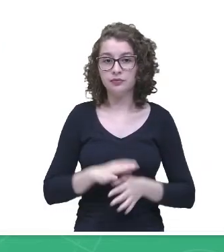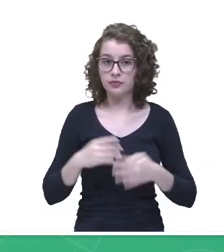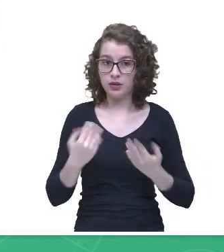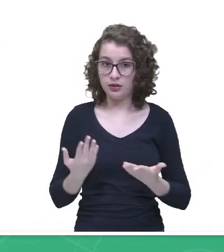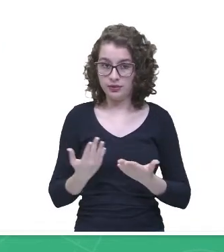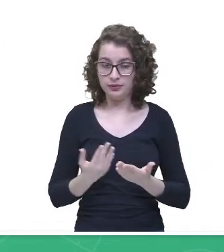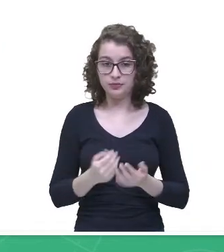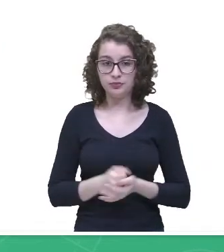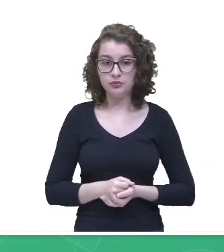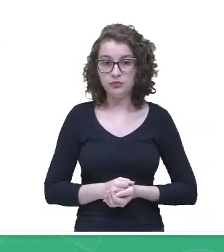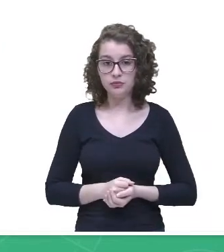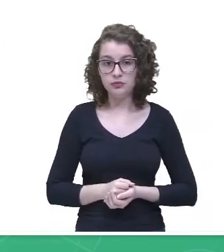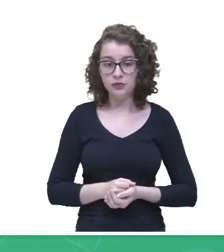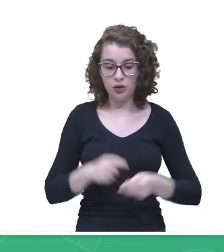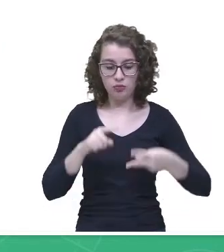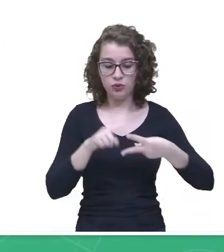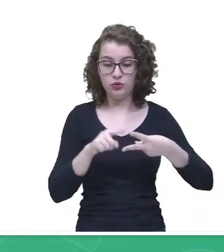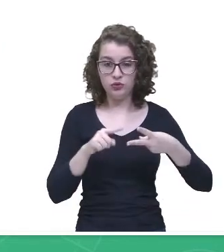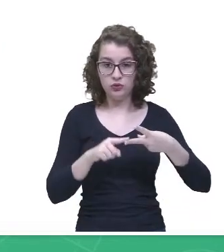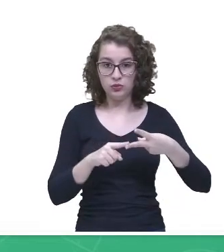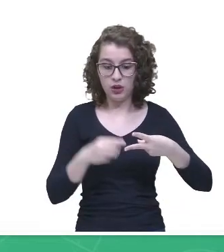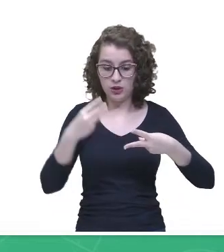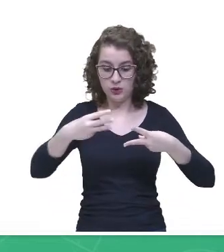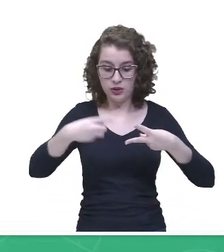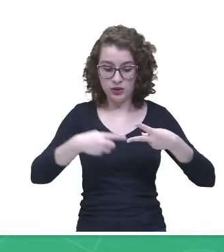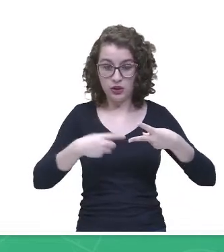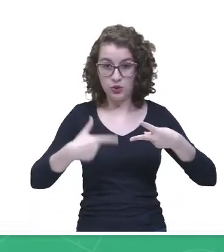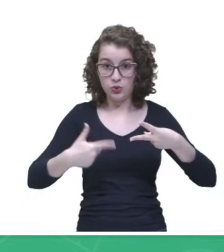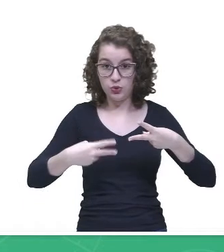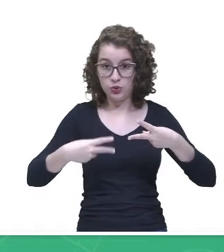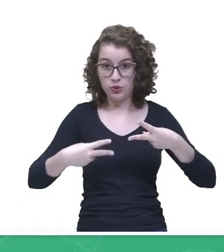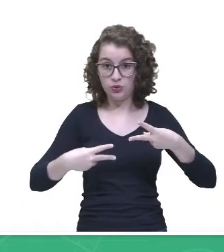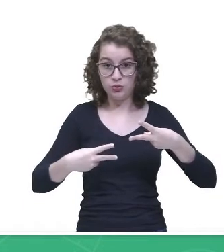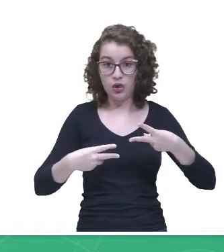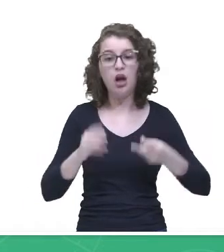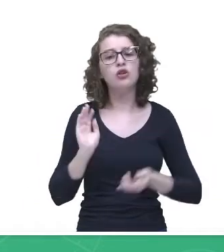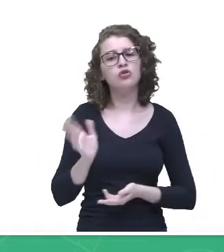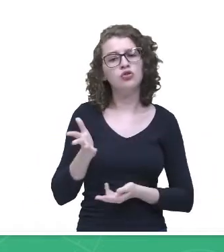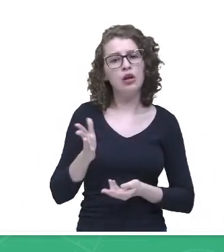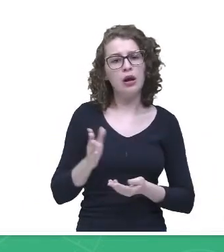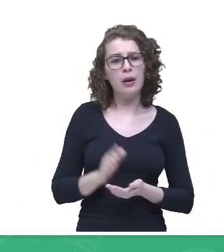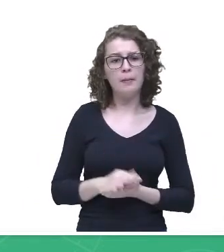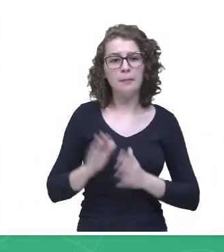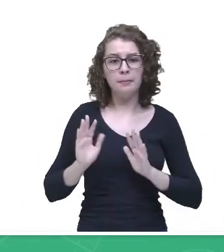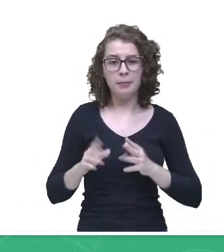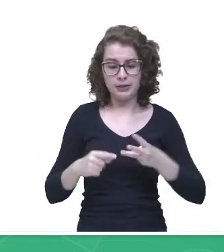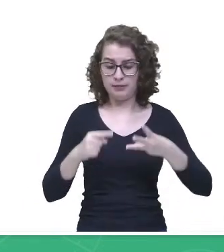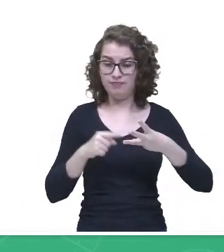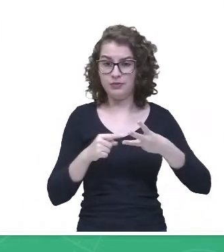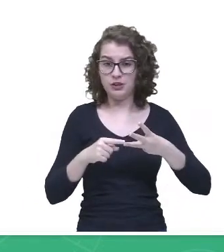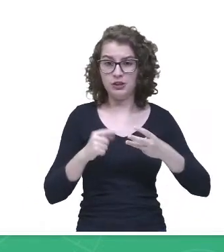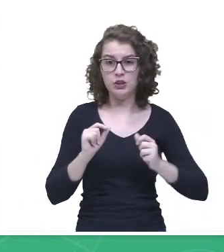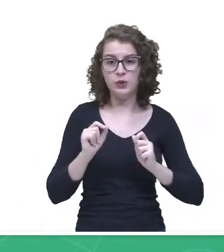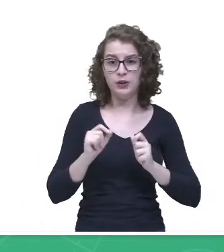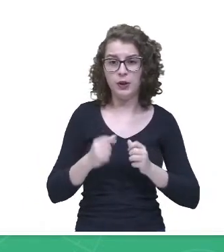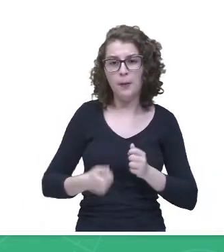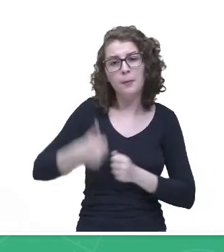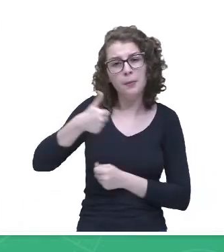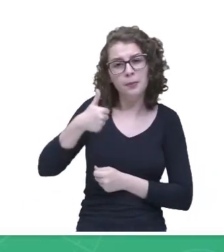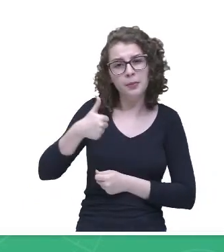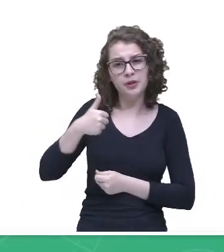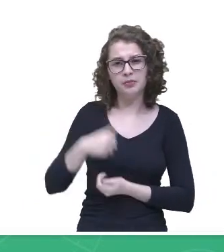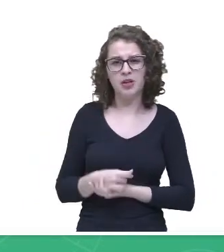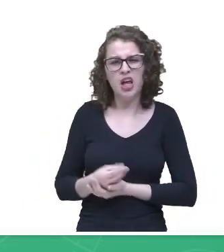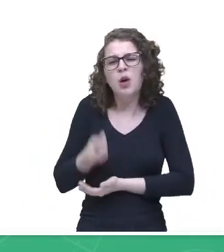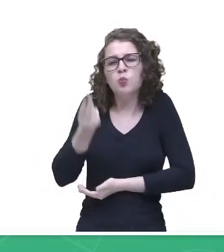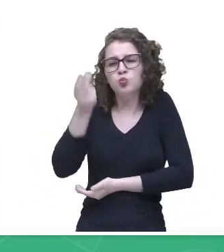setores terciário e secundário, nós vamos ter um outro setor da economia, que é o setor primário, tá? Antigamente,